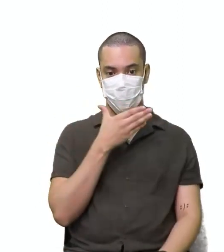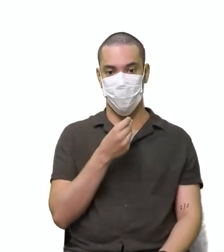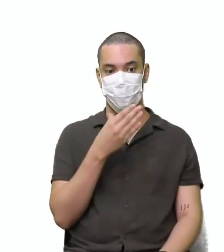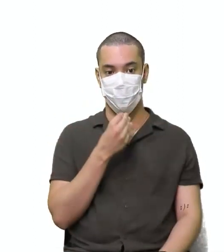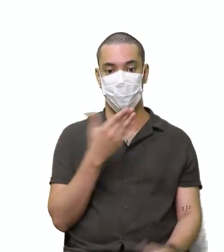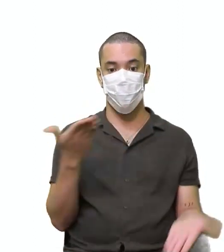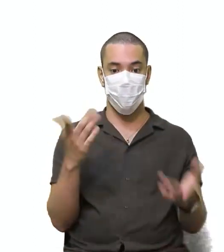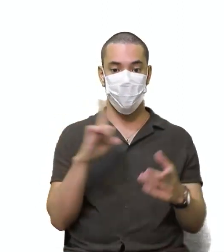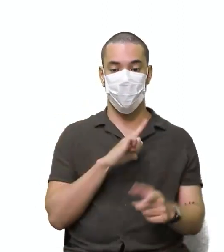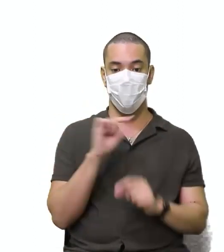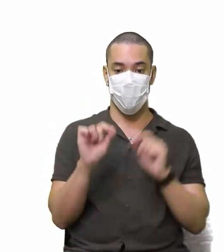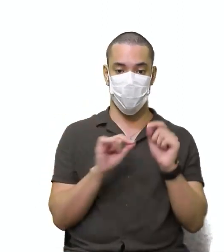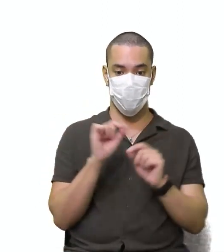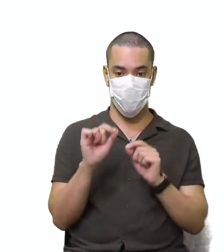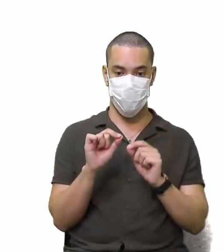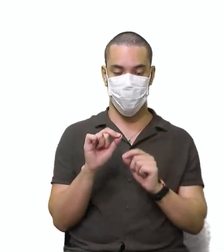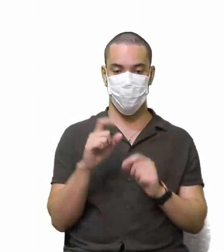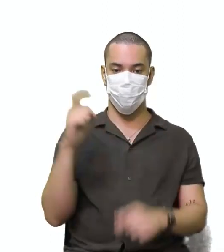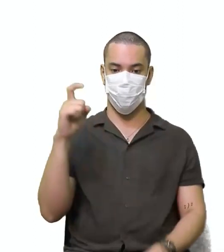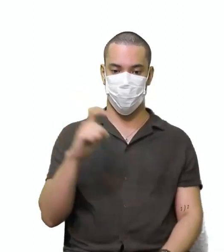você vai ter